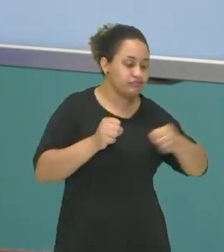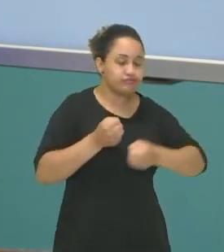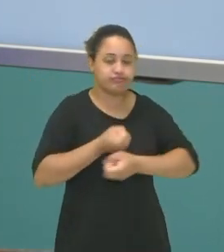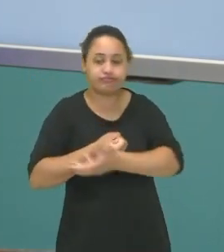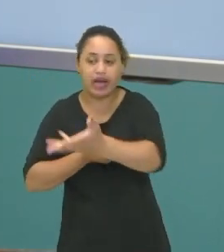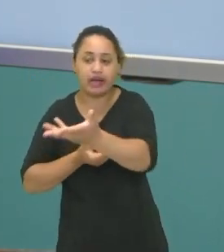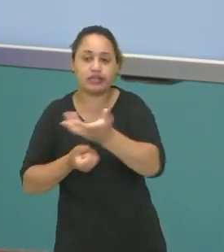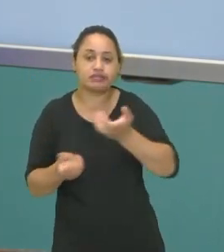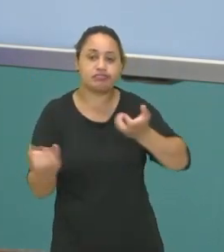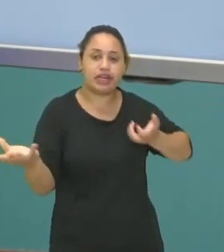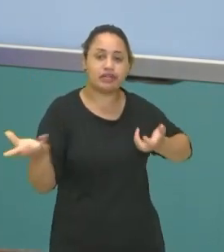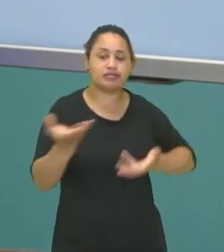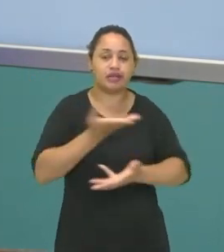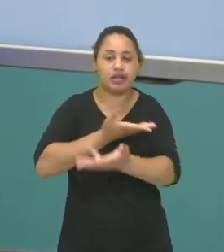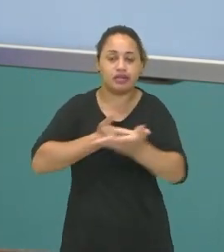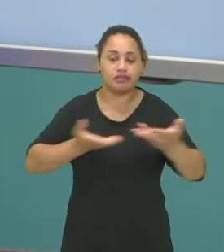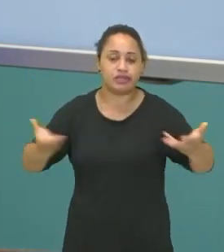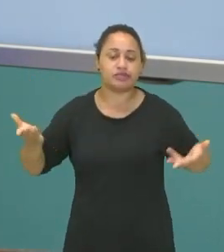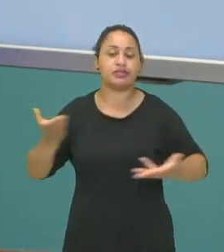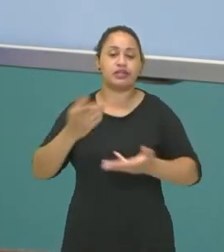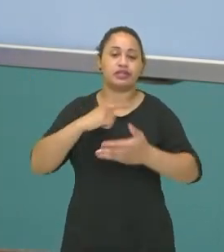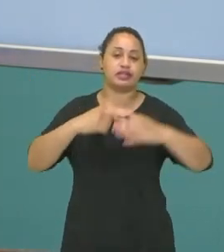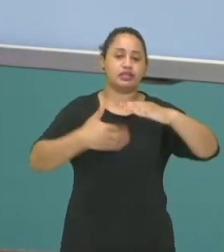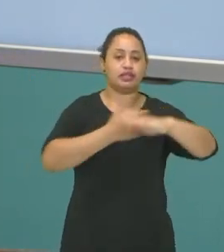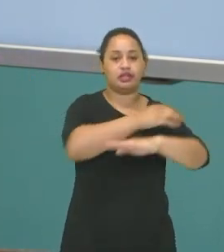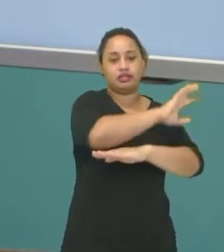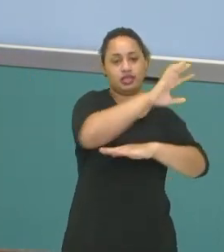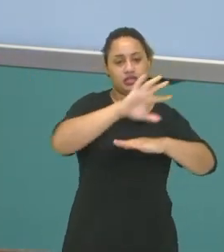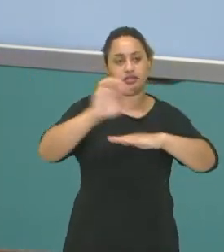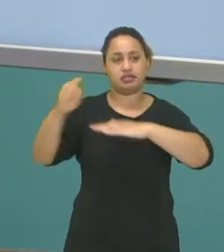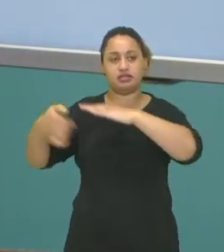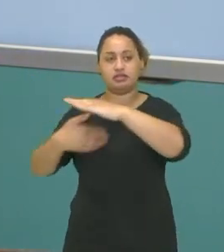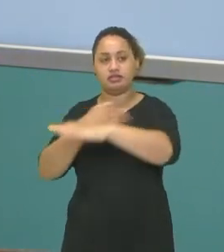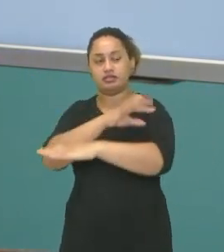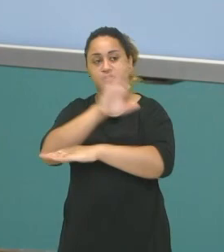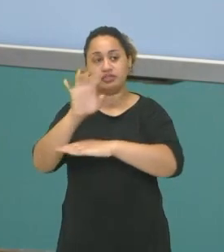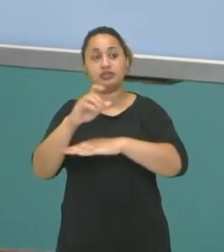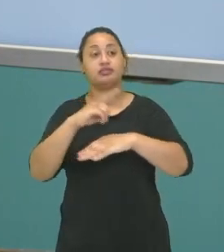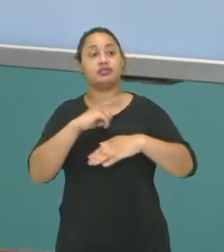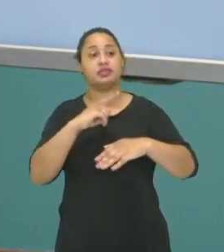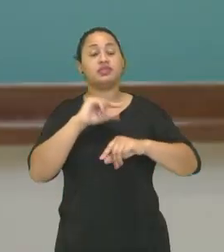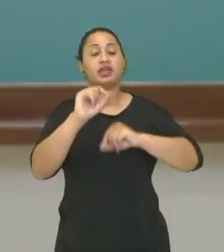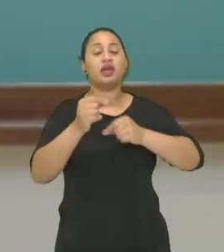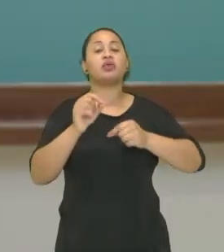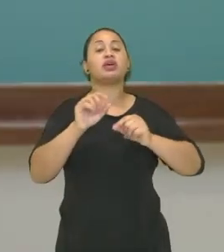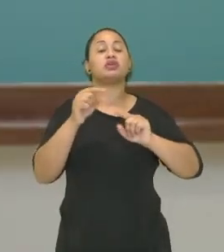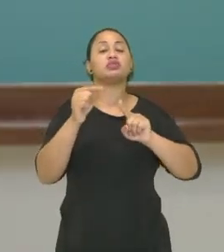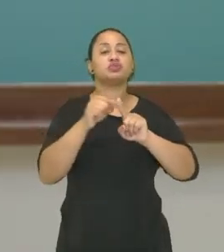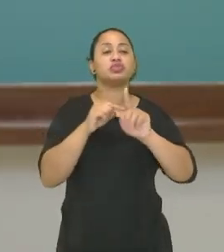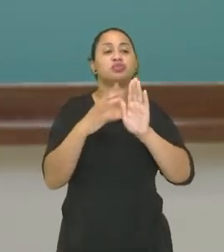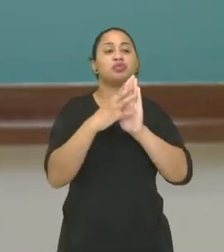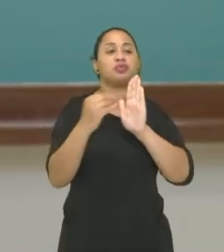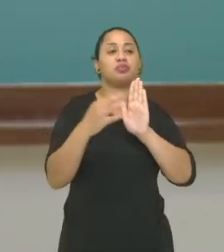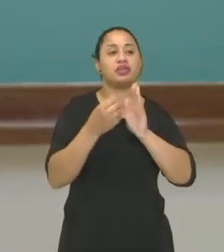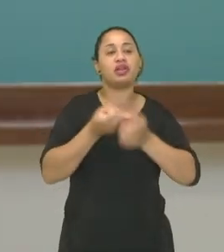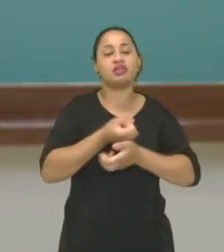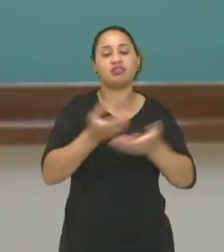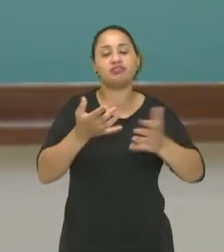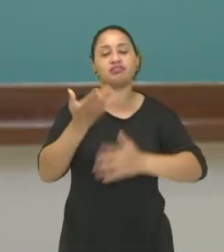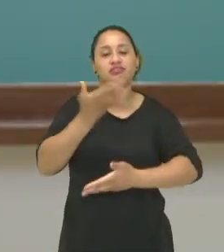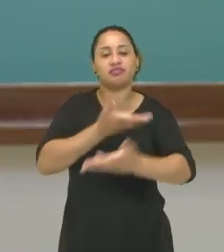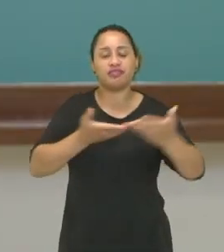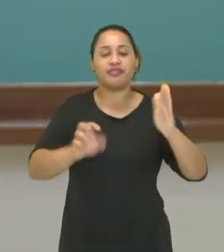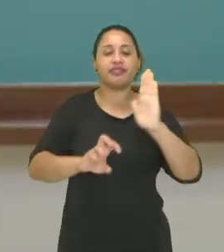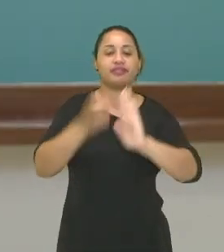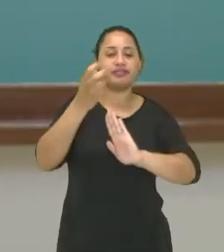exportação de matéria orgânica nesse ecossistema. Com isso, nós temos ali o chamado modelo do fluxo energético de uma maneira mais